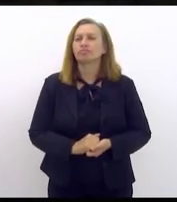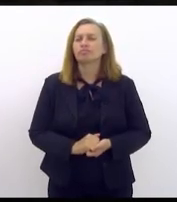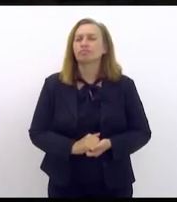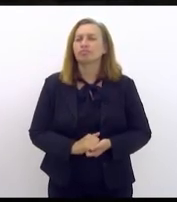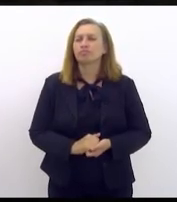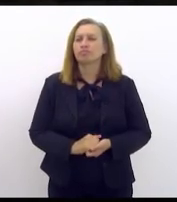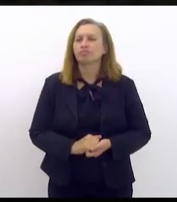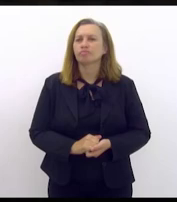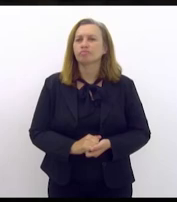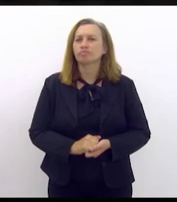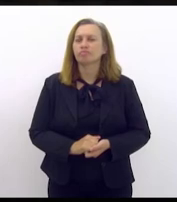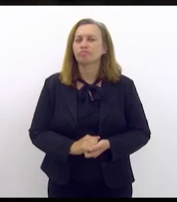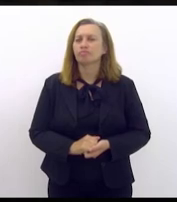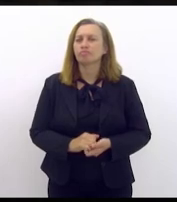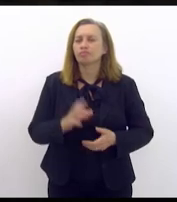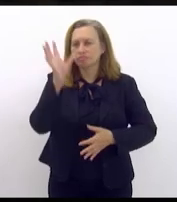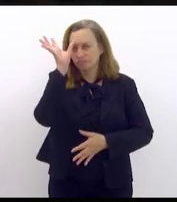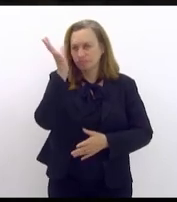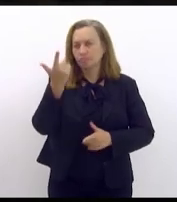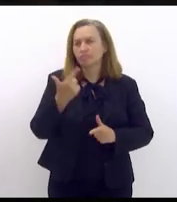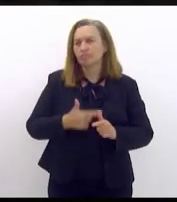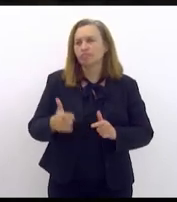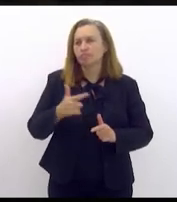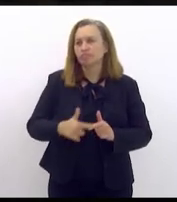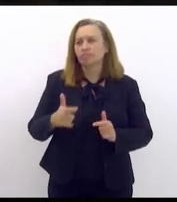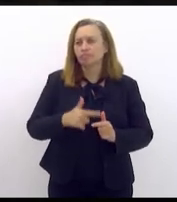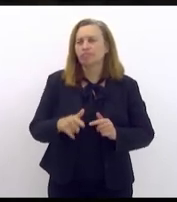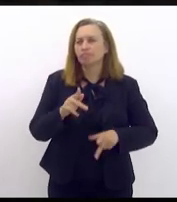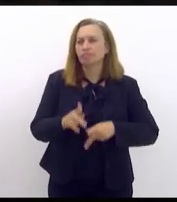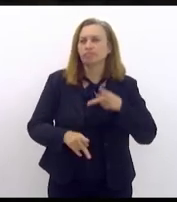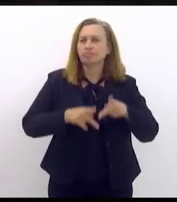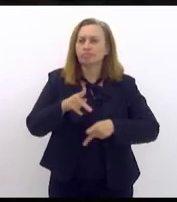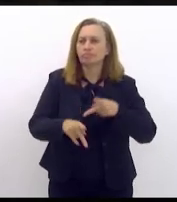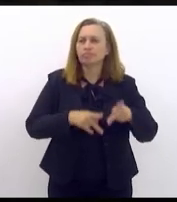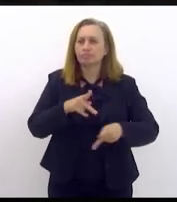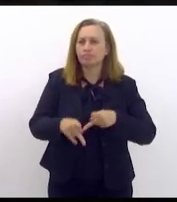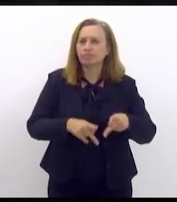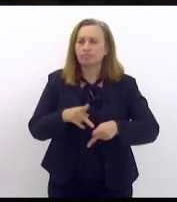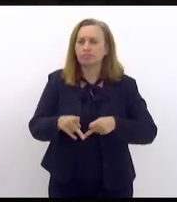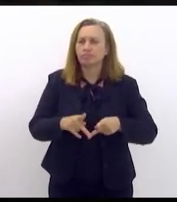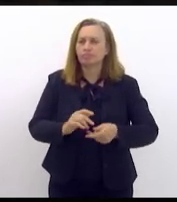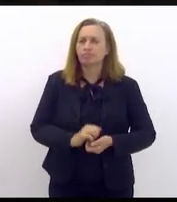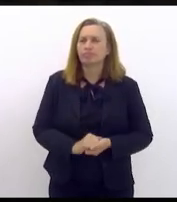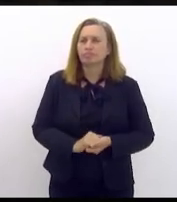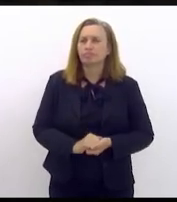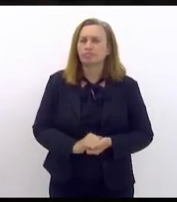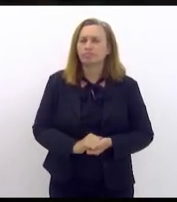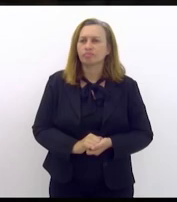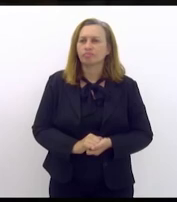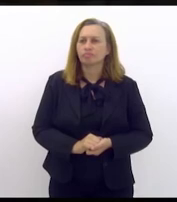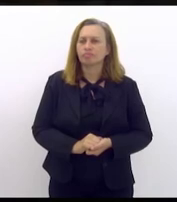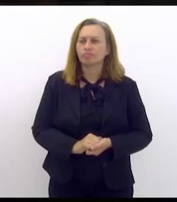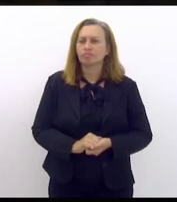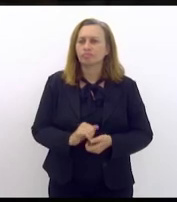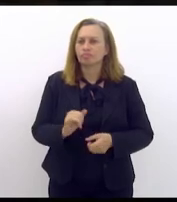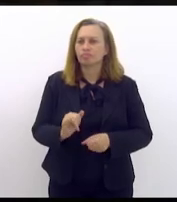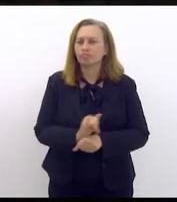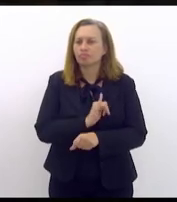detecção dos problemas que afligem a população, sobretudo o redesenho da